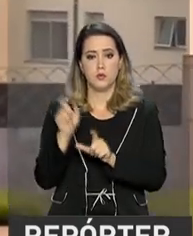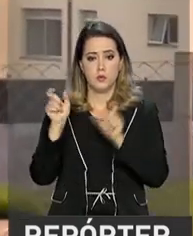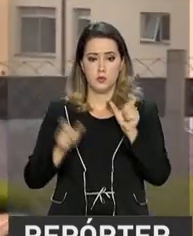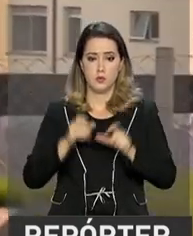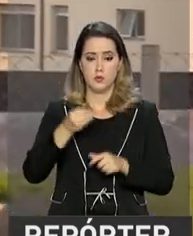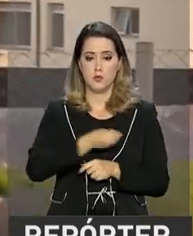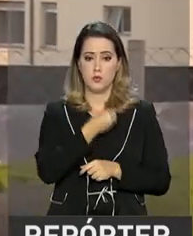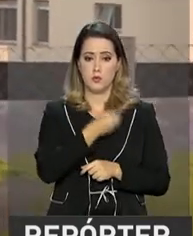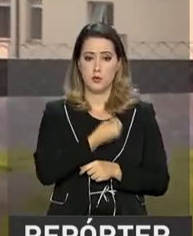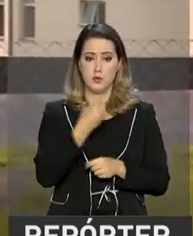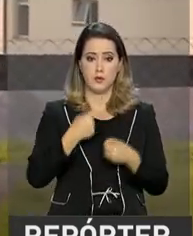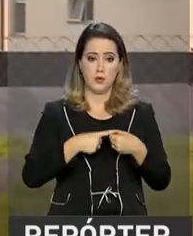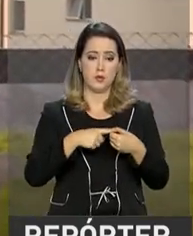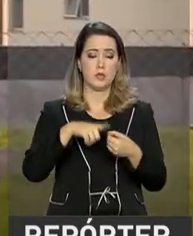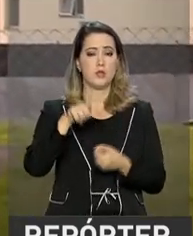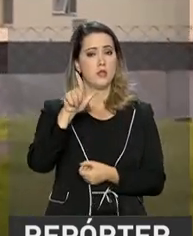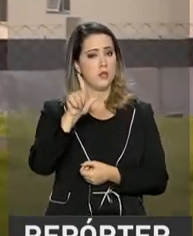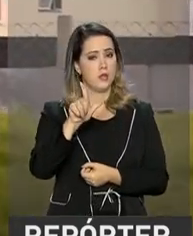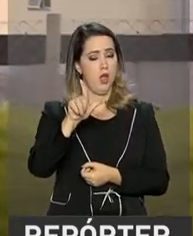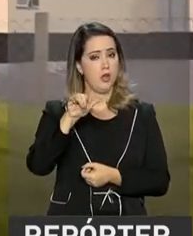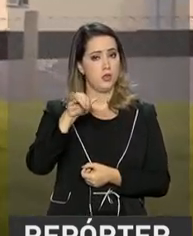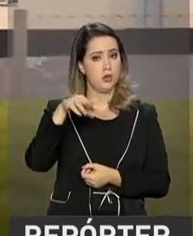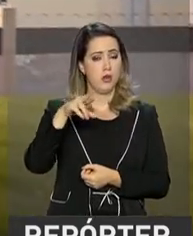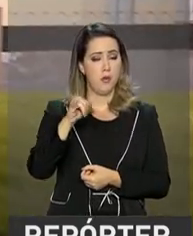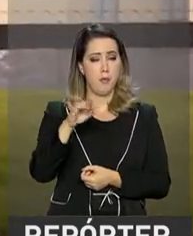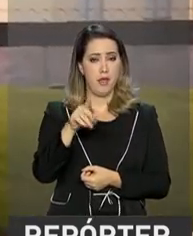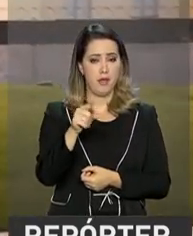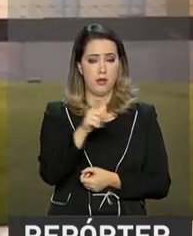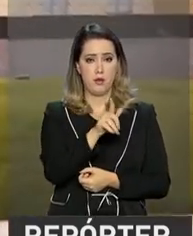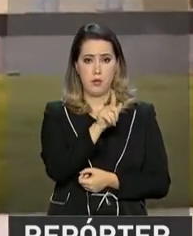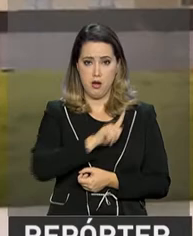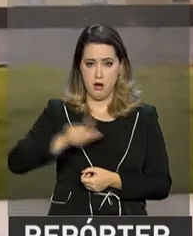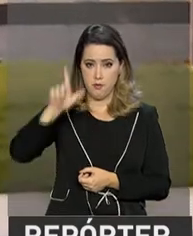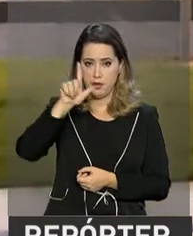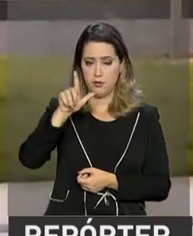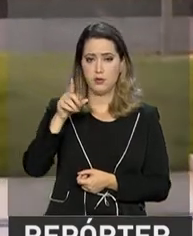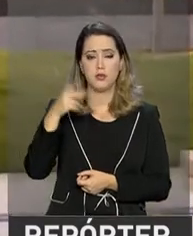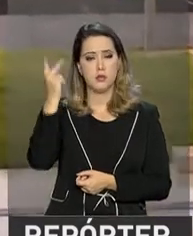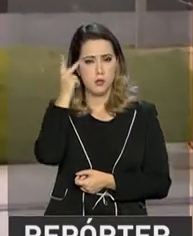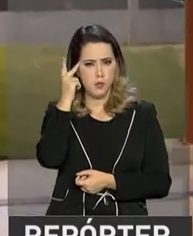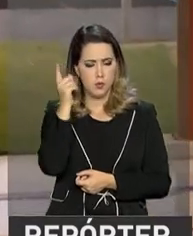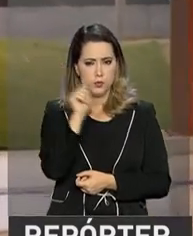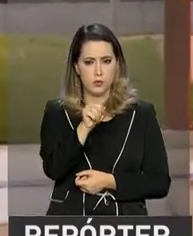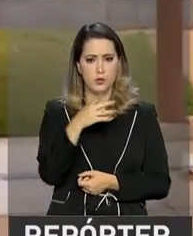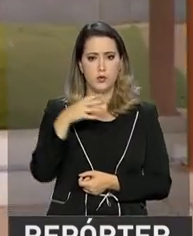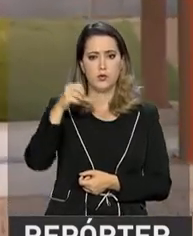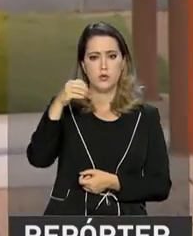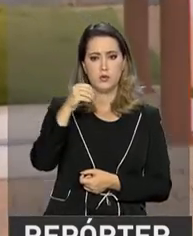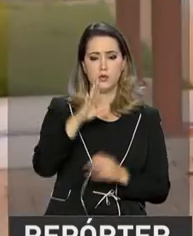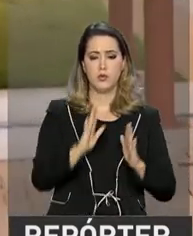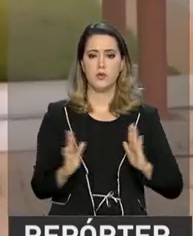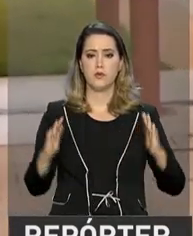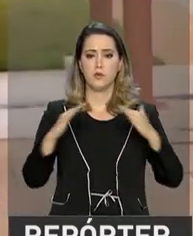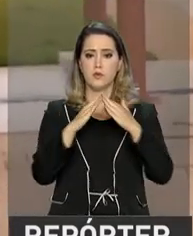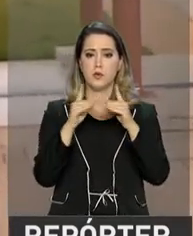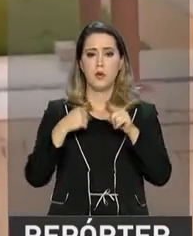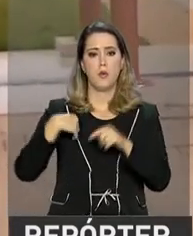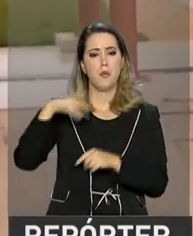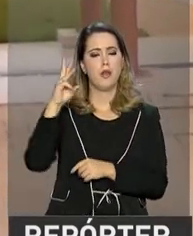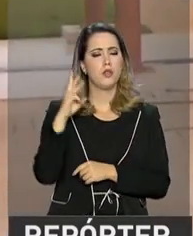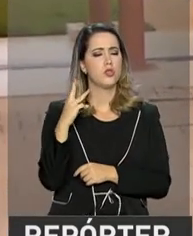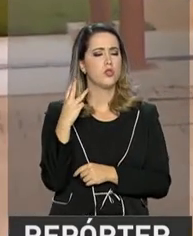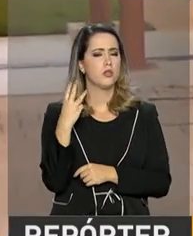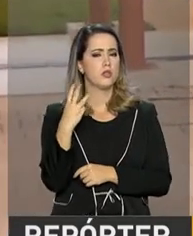moradores de limeira aqui no residencial rubi são 900 casos onde vão morar mais de 3.600 pessoas